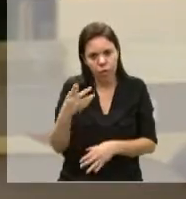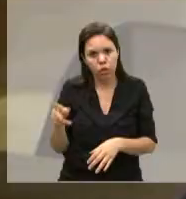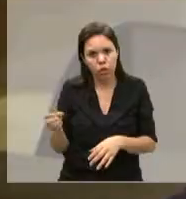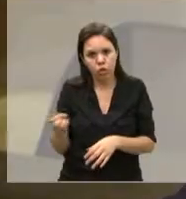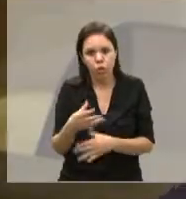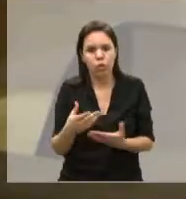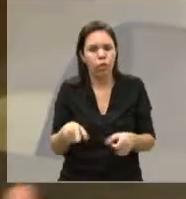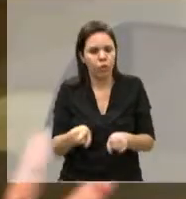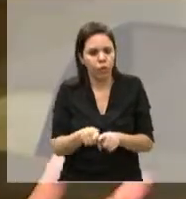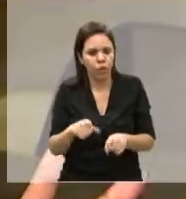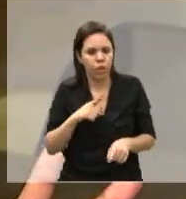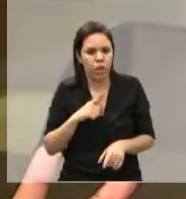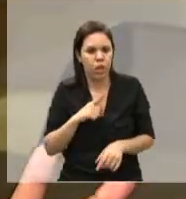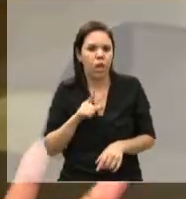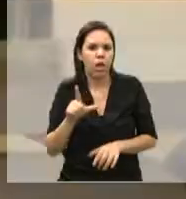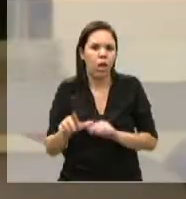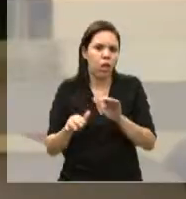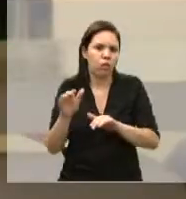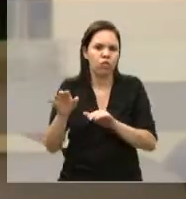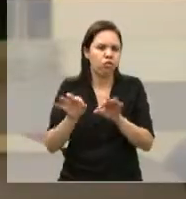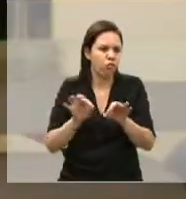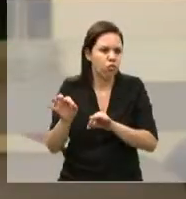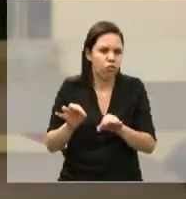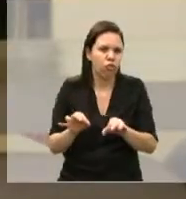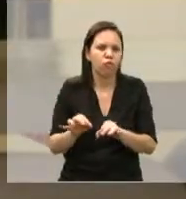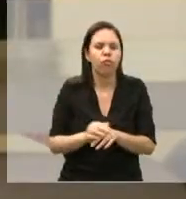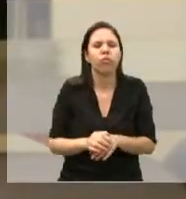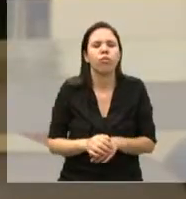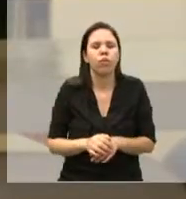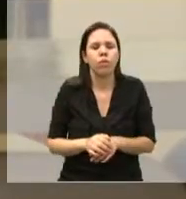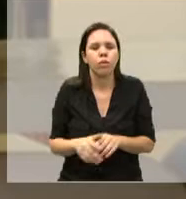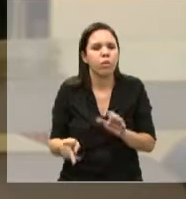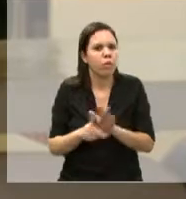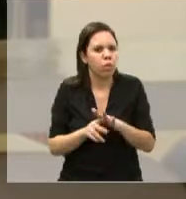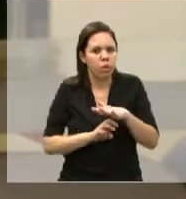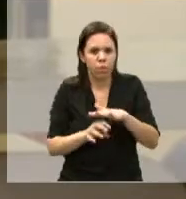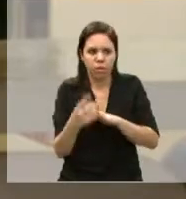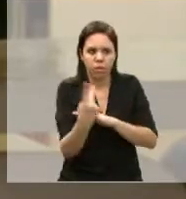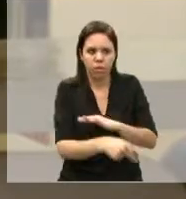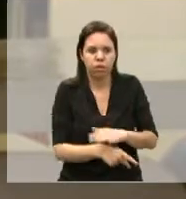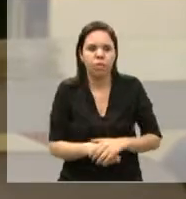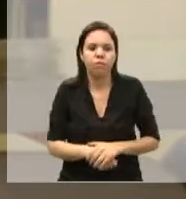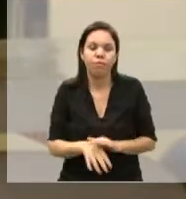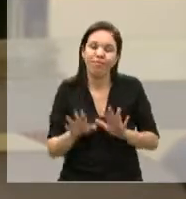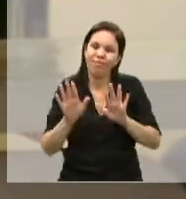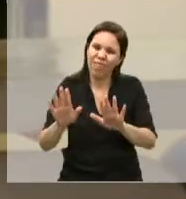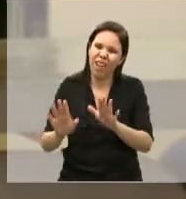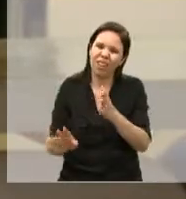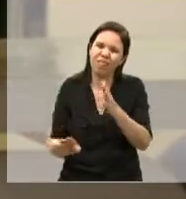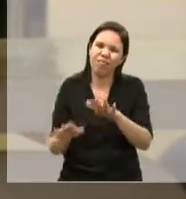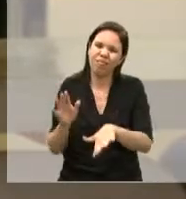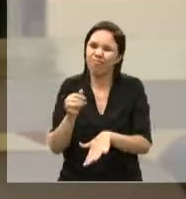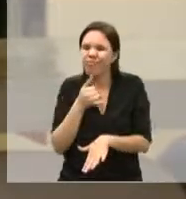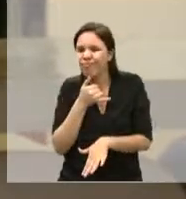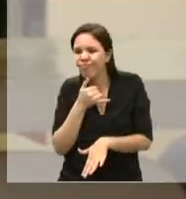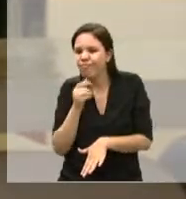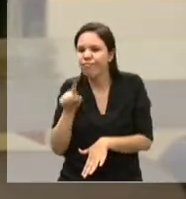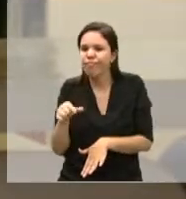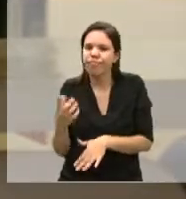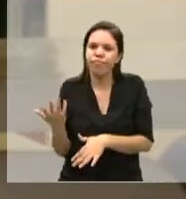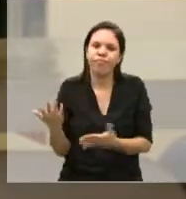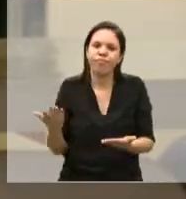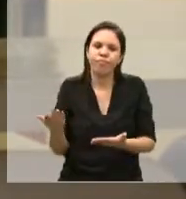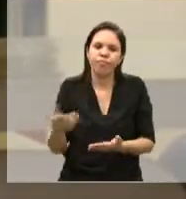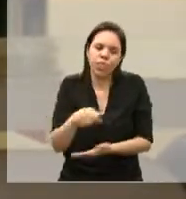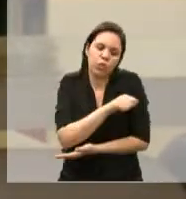uma nova rota. Uma logística, né? Uma logística nova para a própria empresa dele. E infelizmente isso hoje, pelo menos